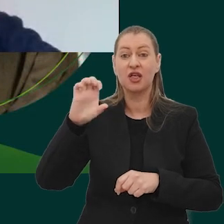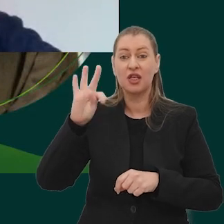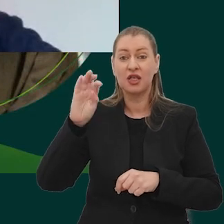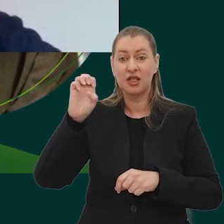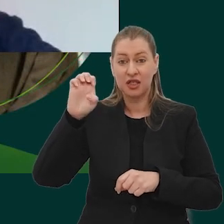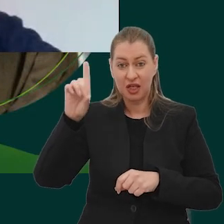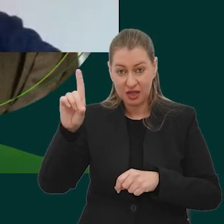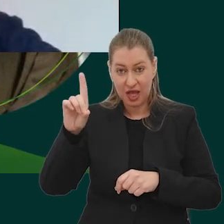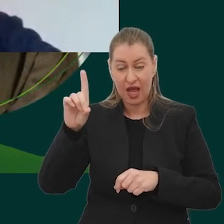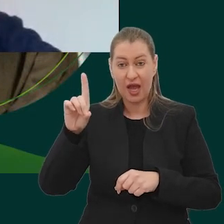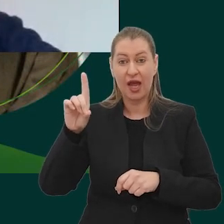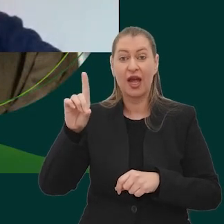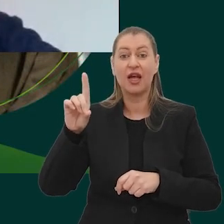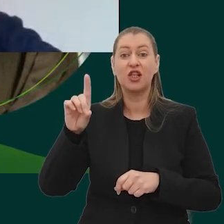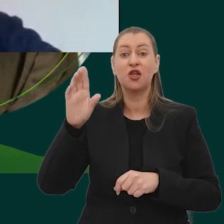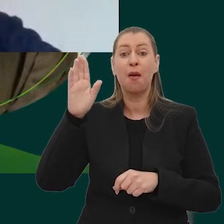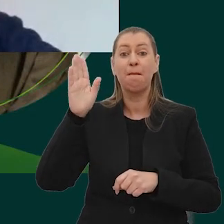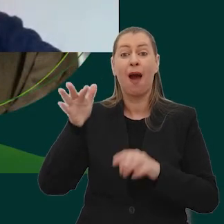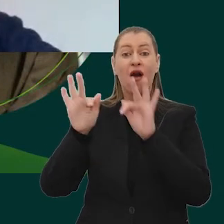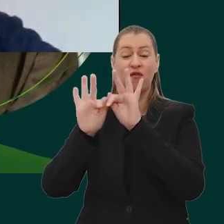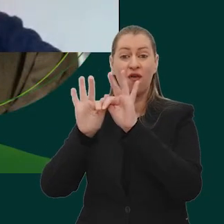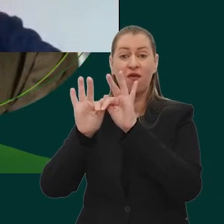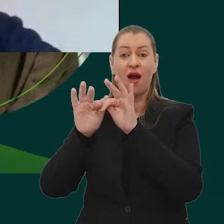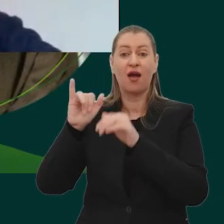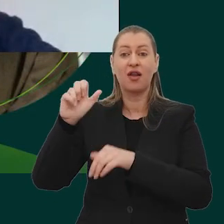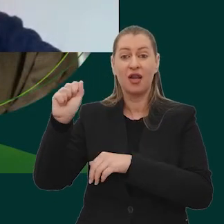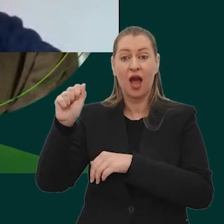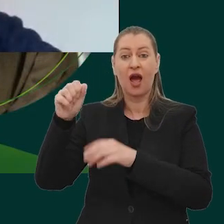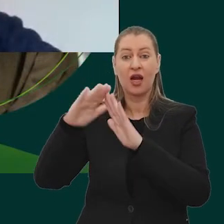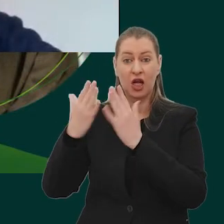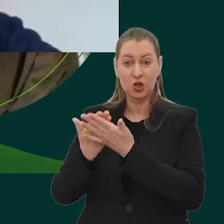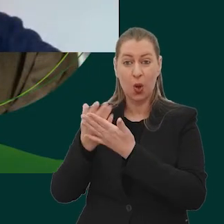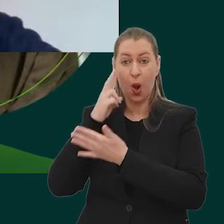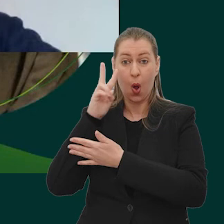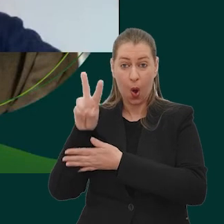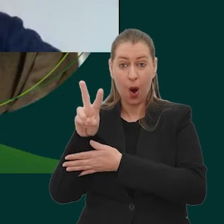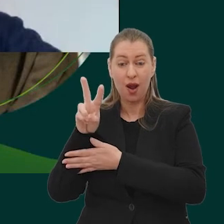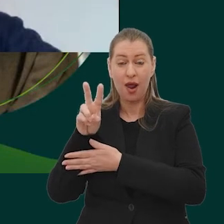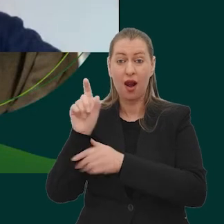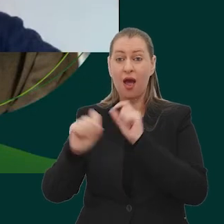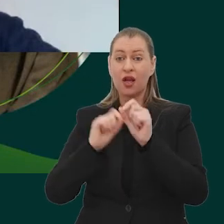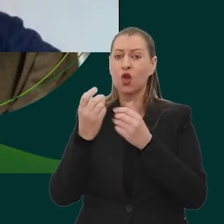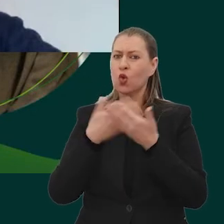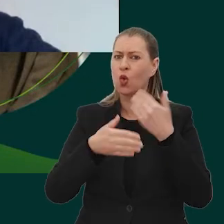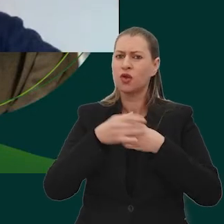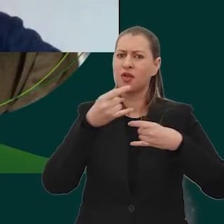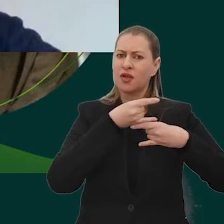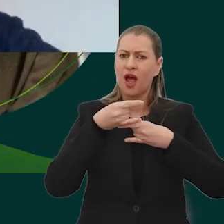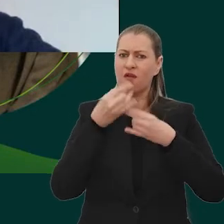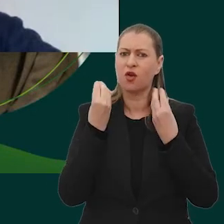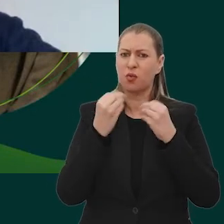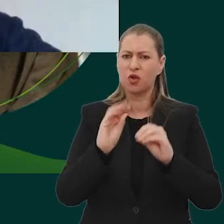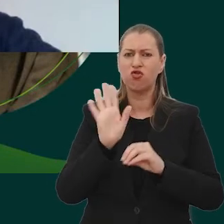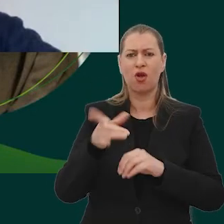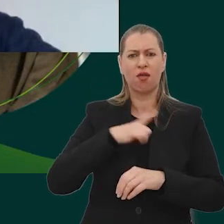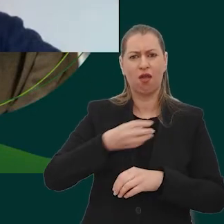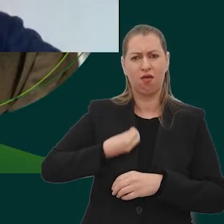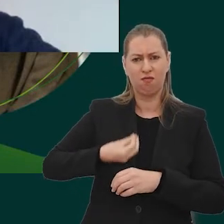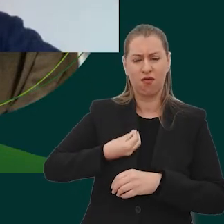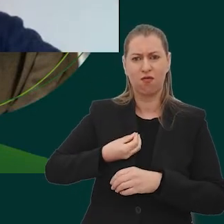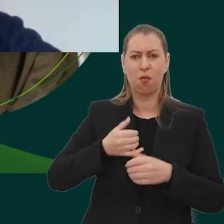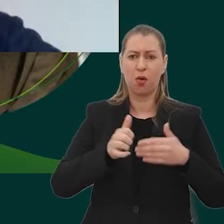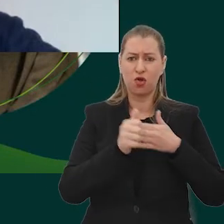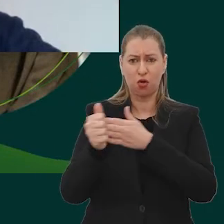ceted.fevale.br/IA na escola. Vão lá dar uma olhadinha, que todas as lives que a gente passou aqui estão lá já postadas. Vocês podem acompanhar lá também.